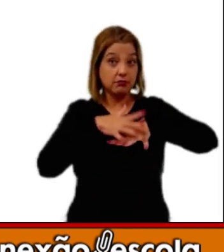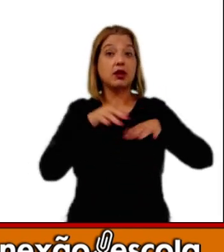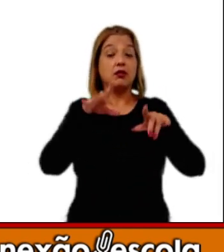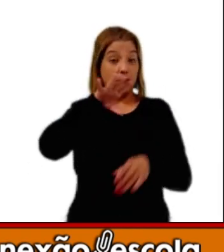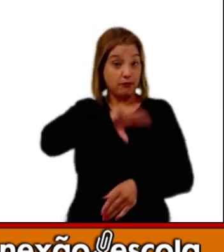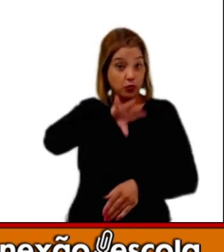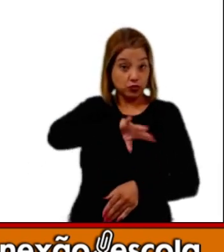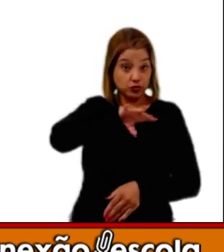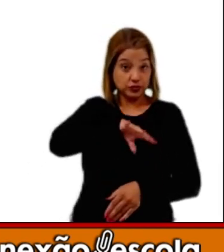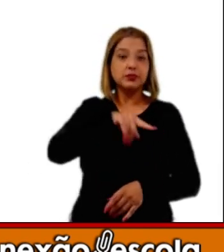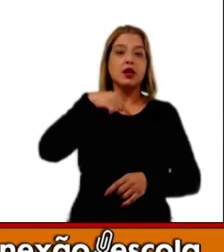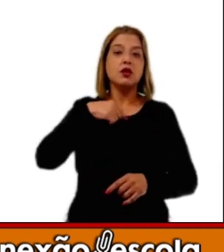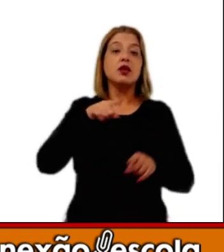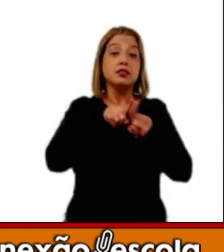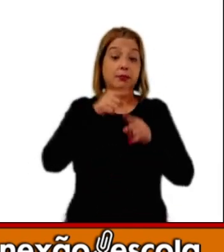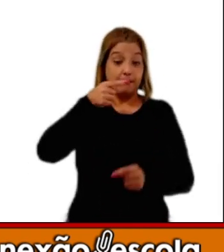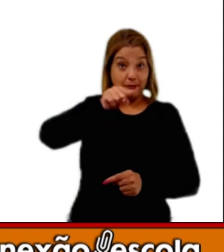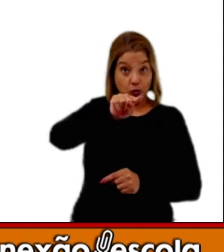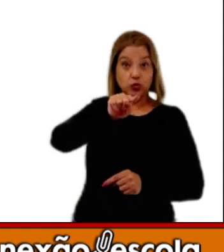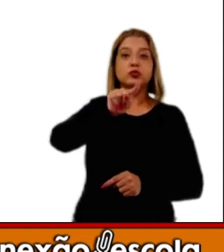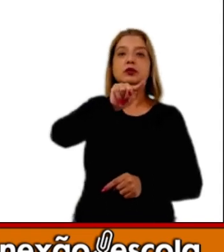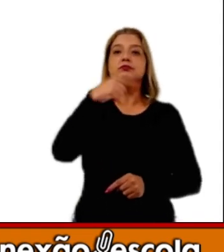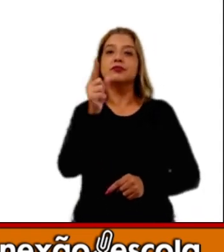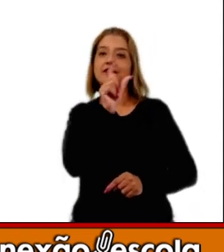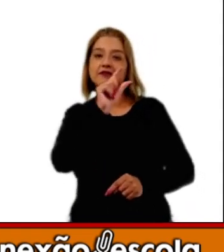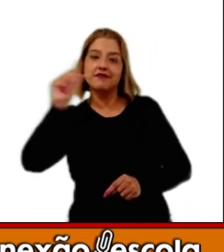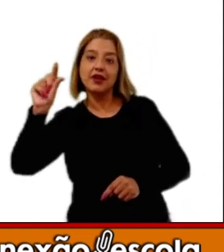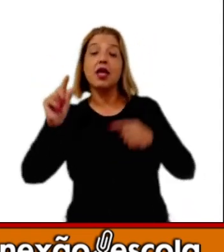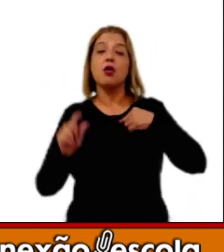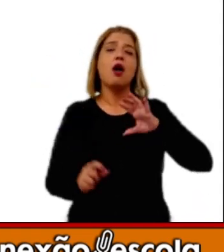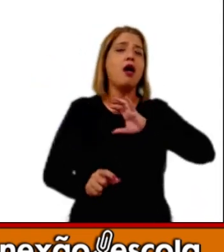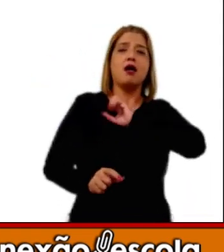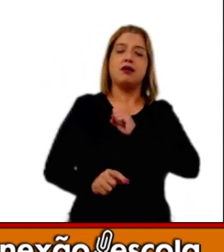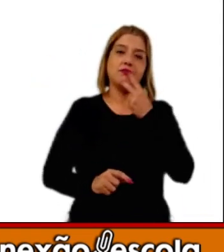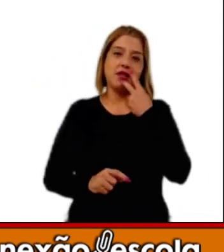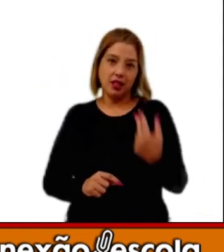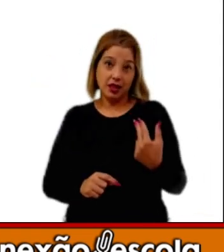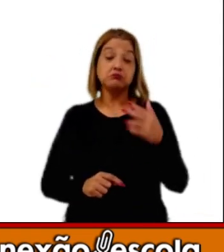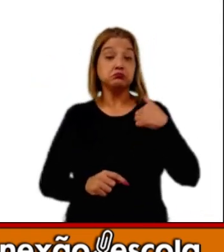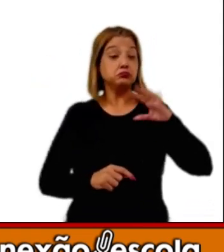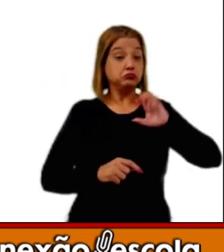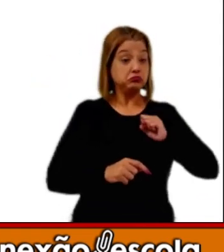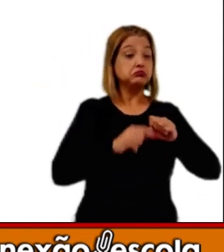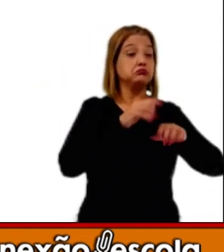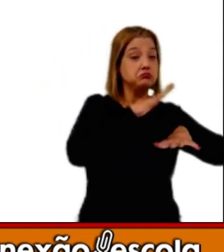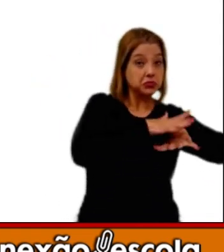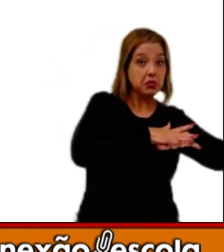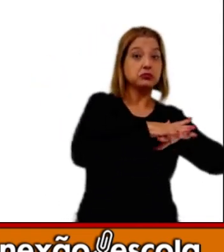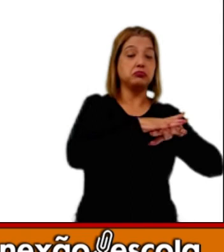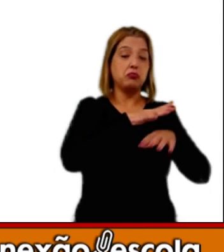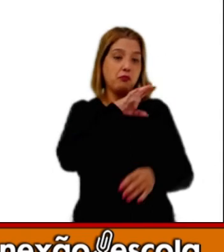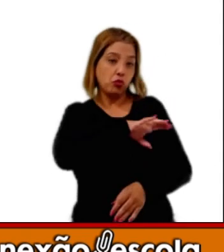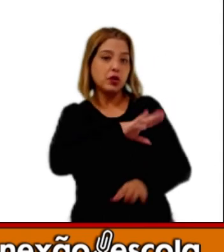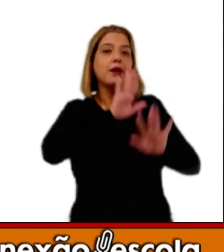português e nós temos um ponto e aí nós temos eu amo em inglês eu gosto de Matemática Português Eu amo